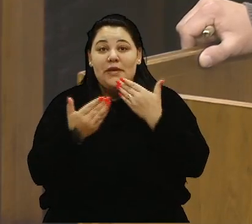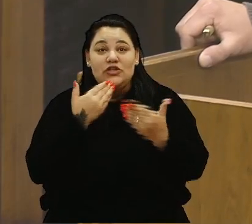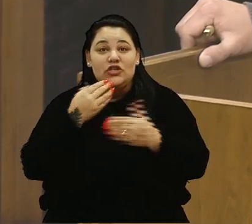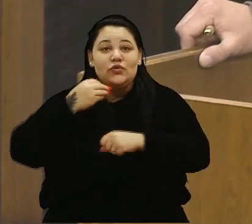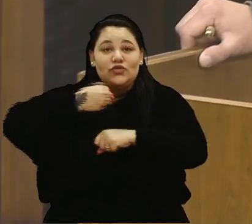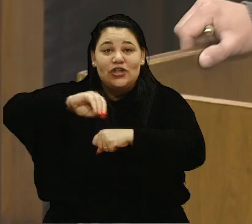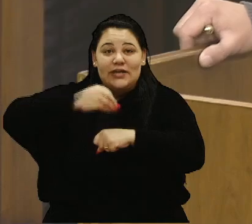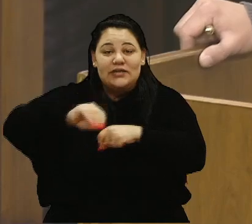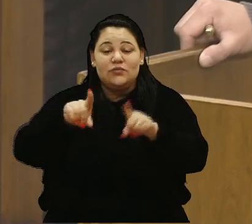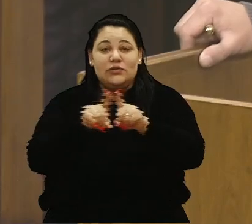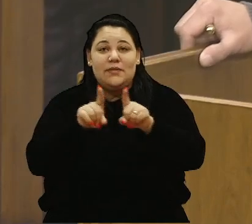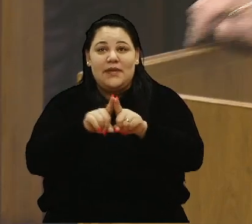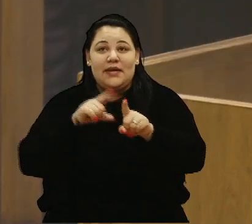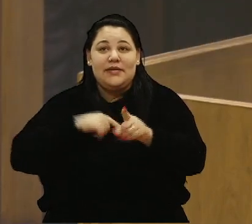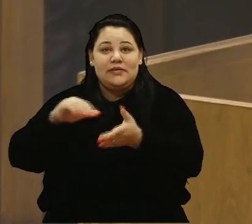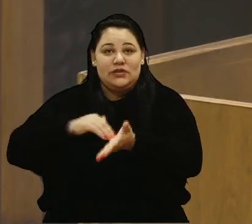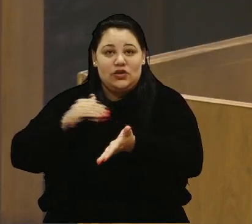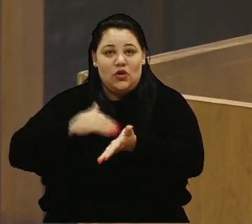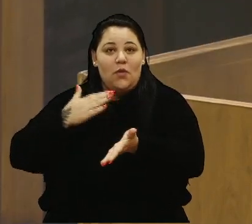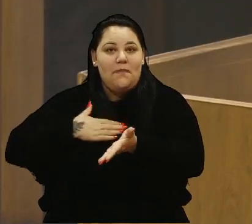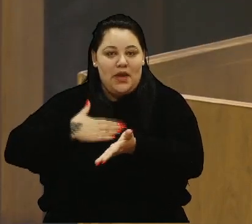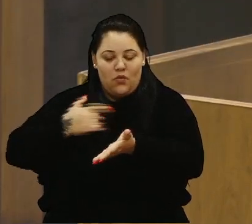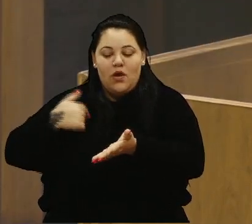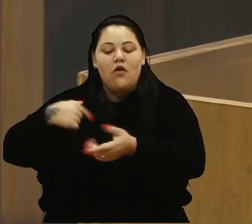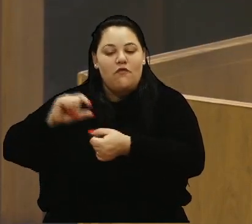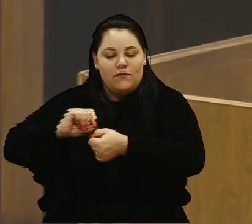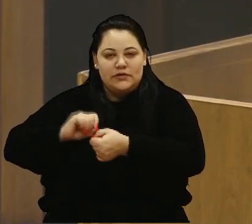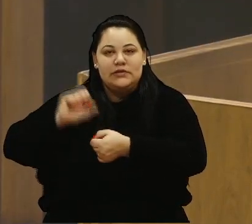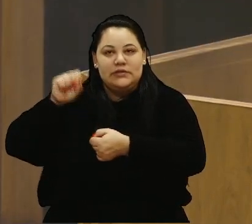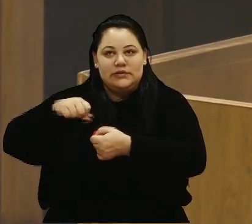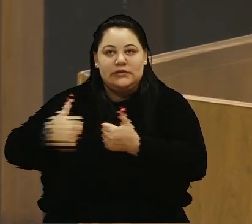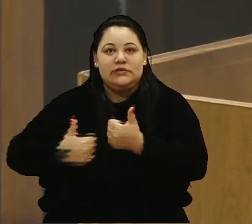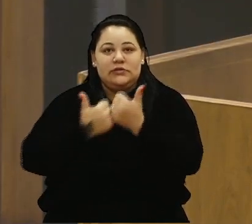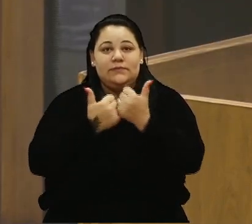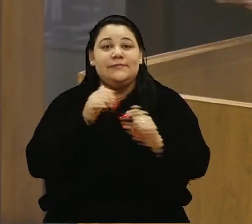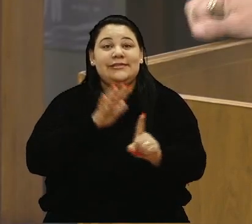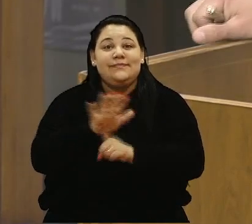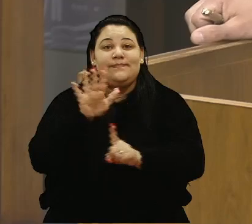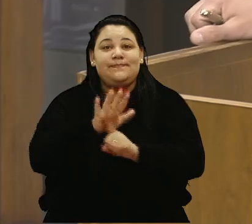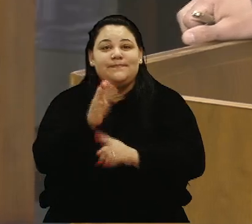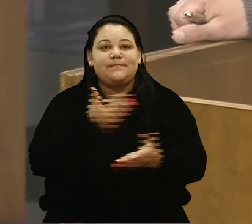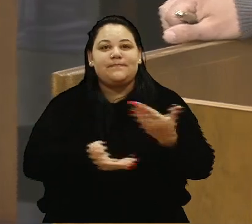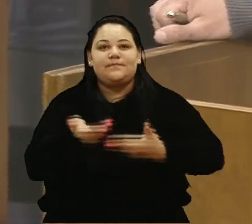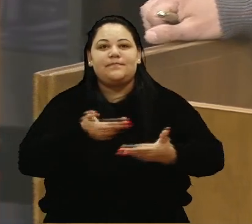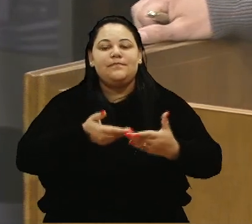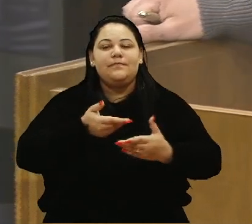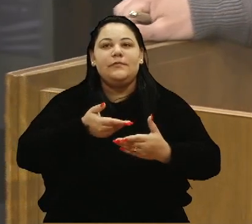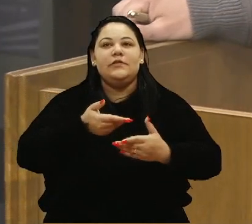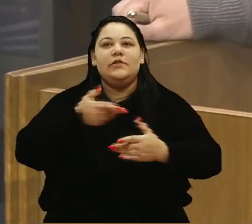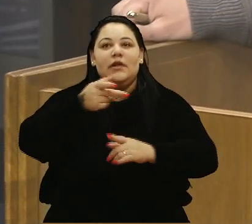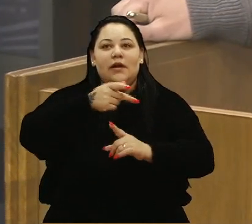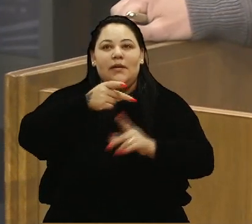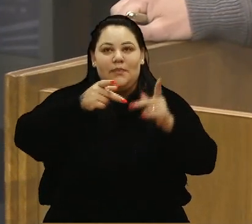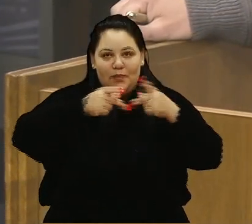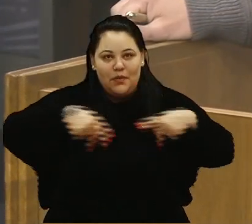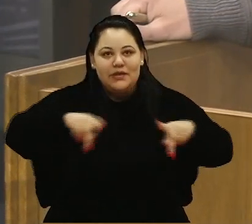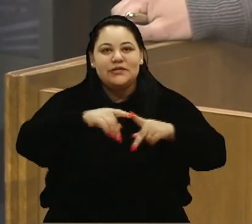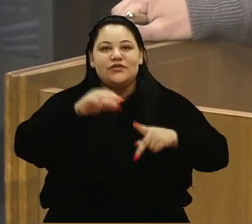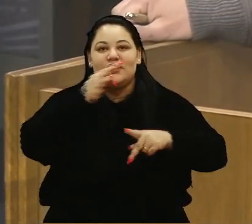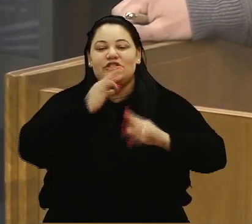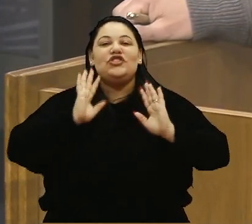indicações elaboradas pelo meu gabinete, pela minha assessoria, demandas que vêm da população caxiense e estão aí